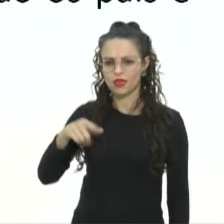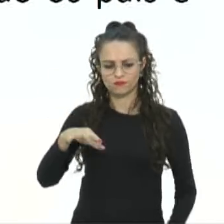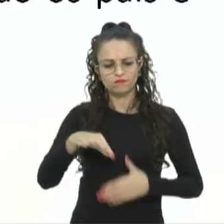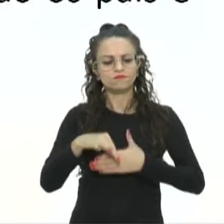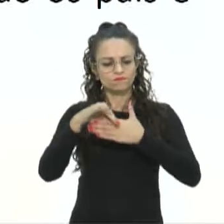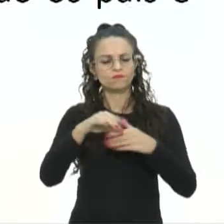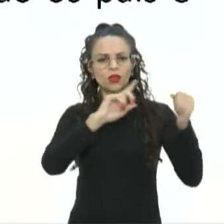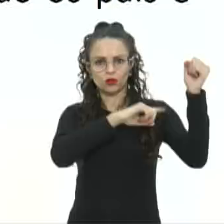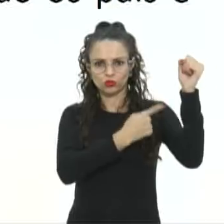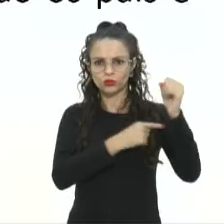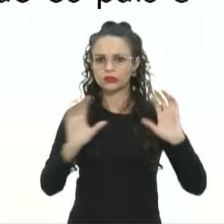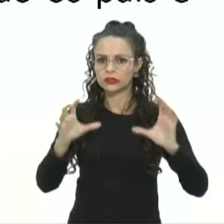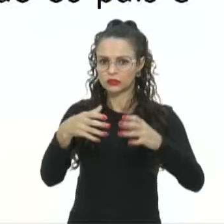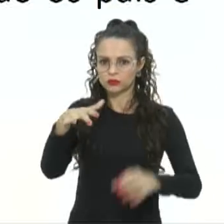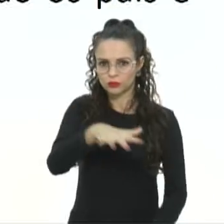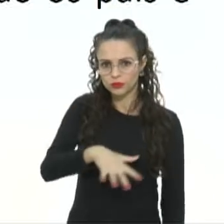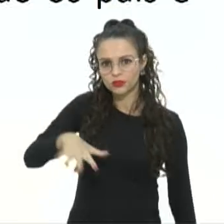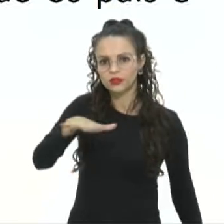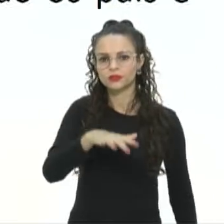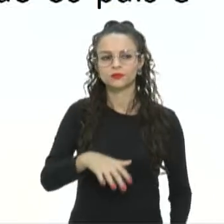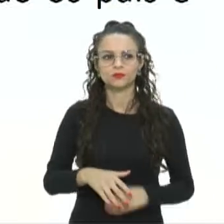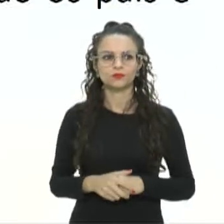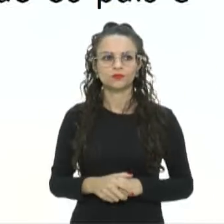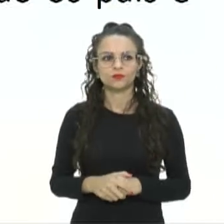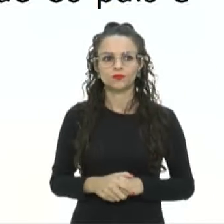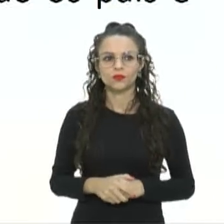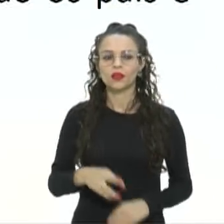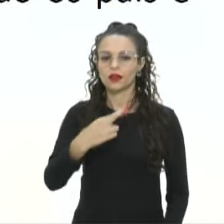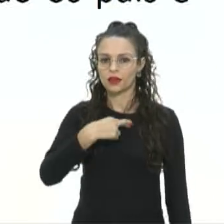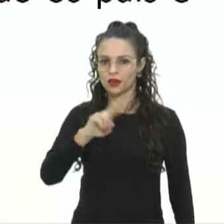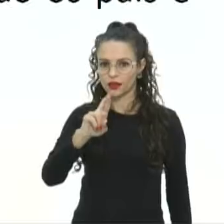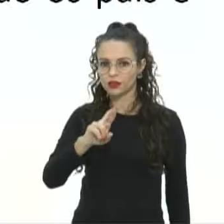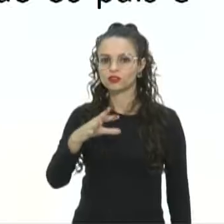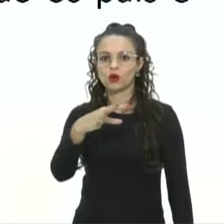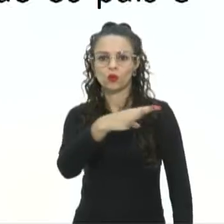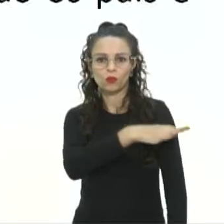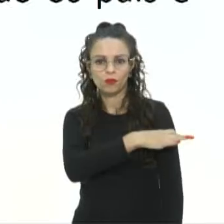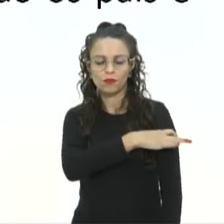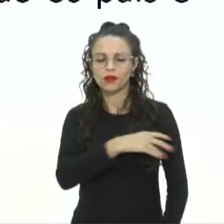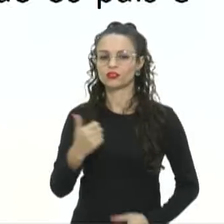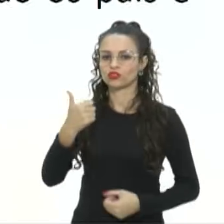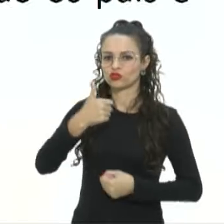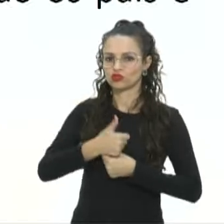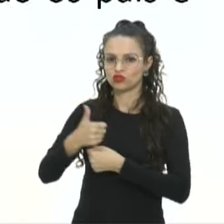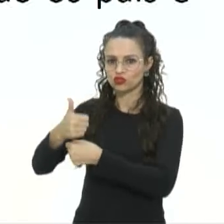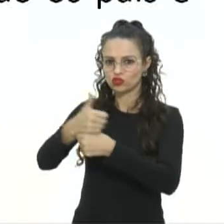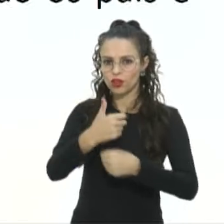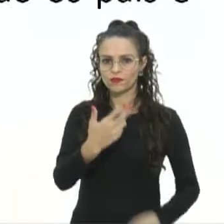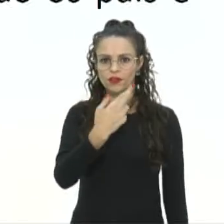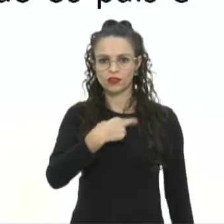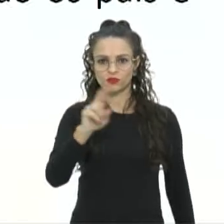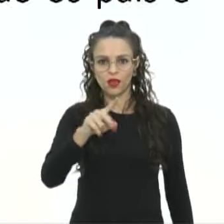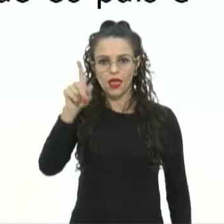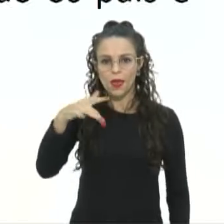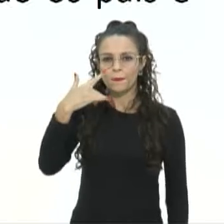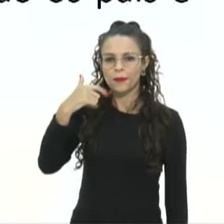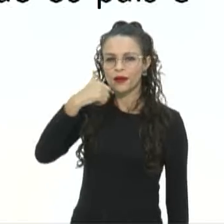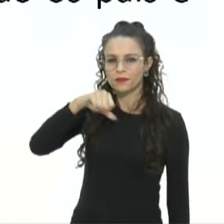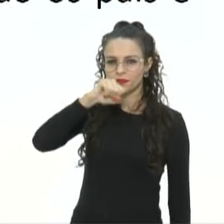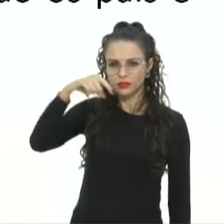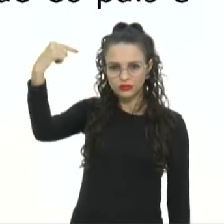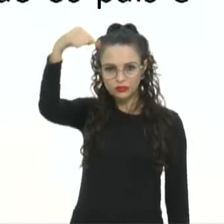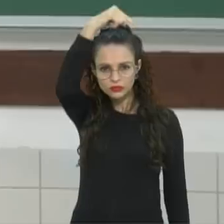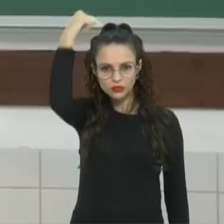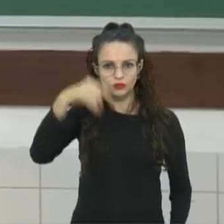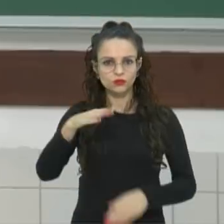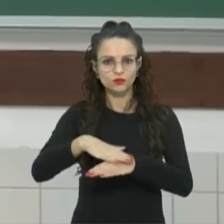também da comunidade? Na última questão, na religião da Umbanda, os chefes religiosos são os pais e mães de santo? Vou